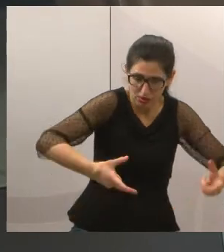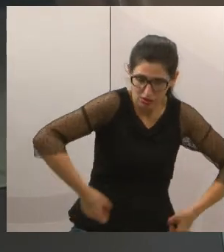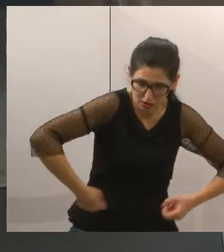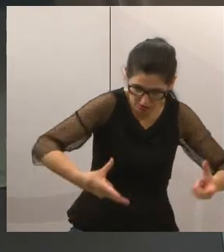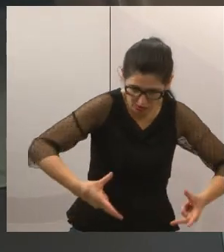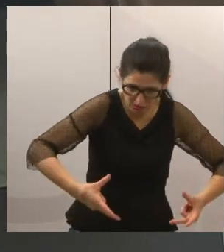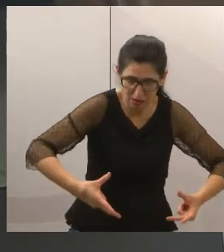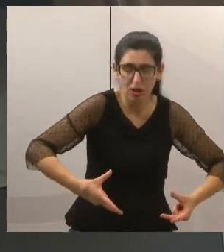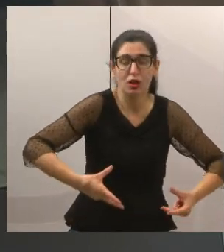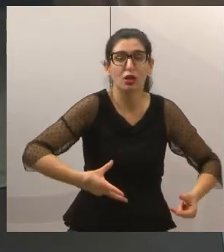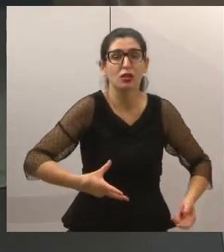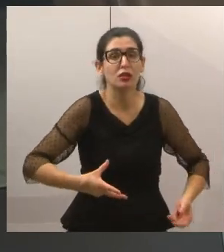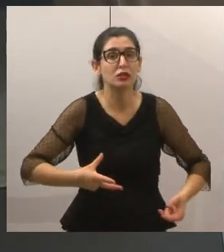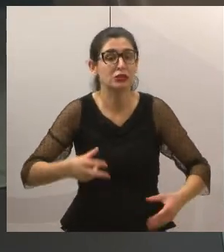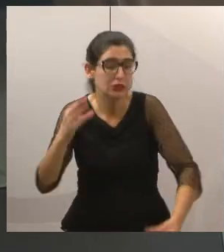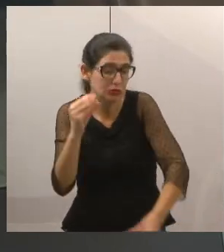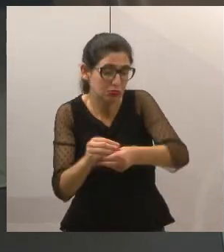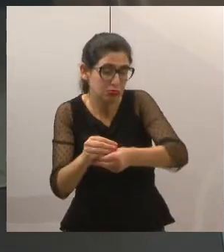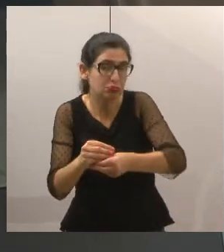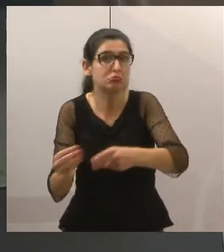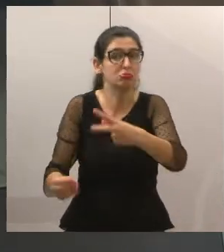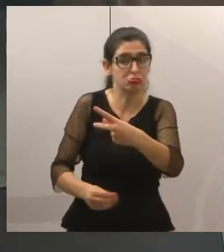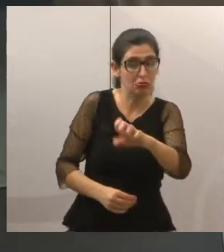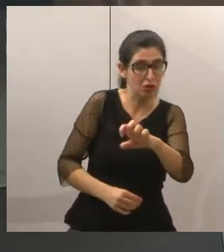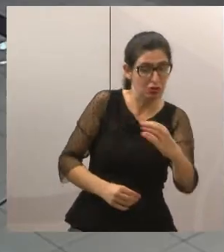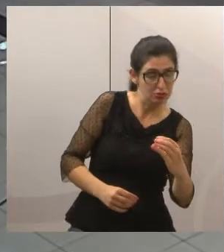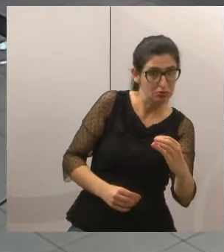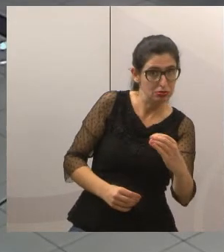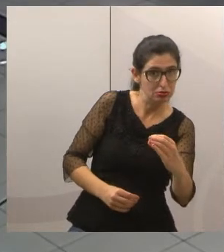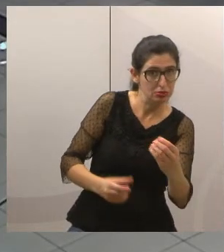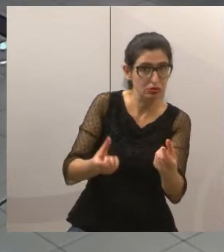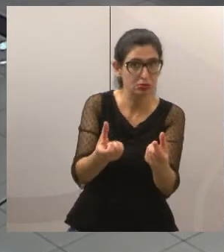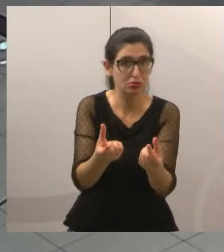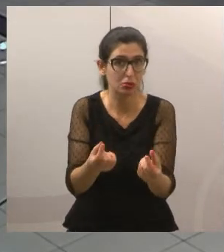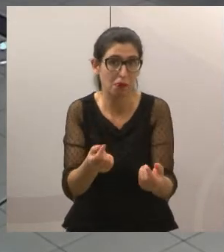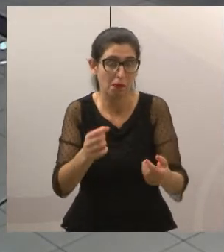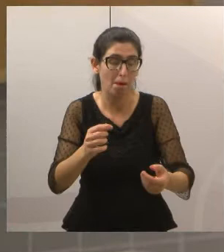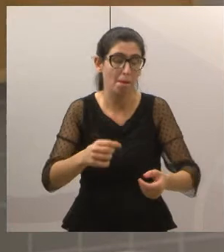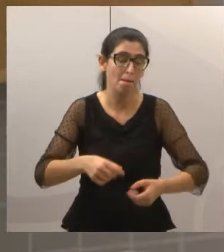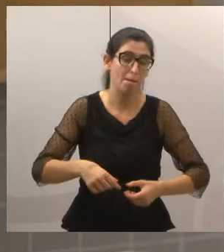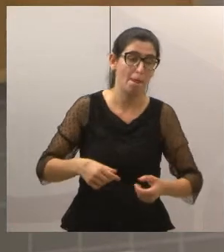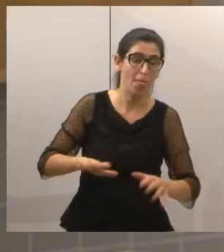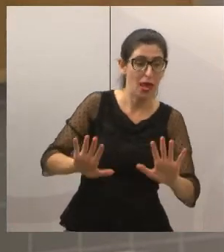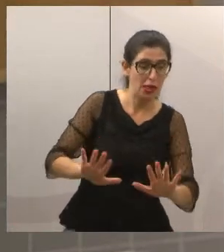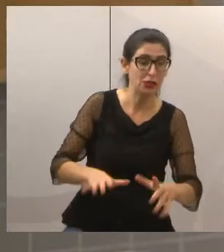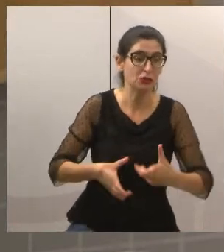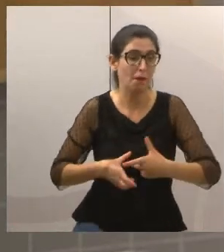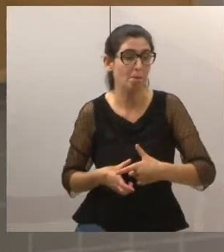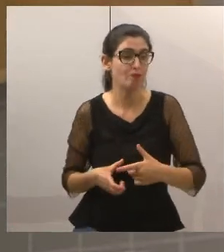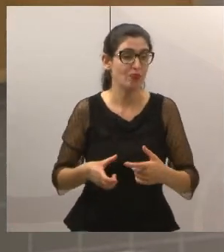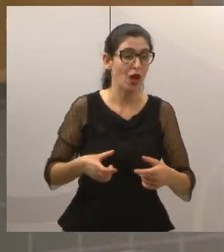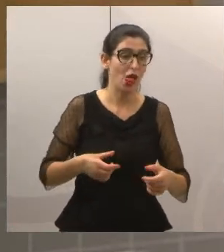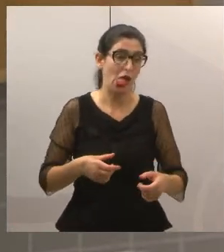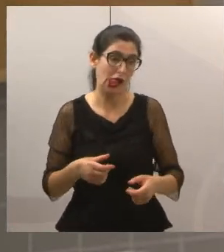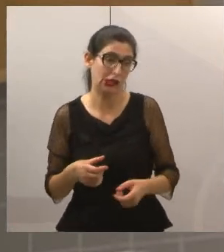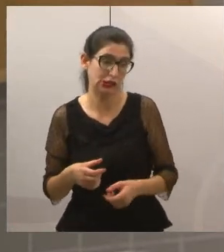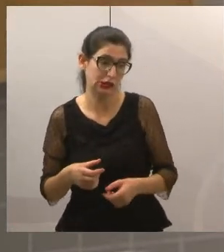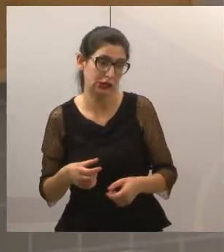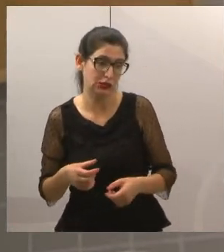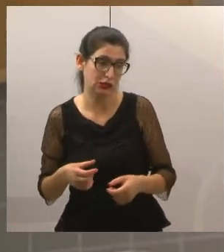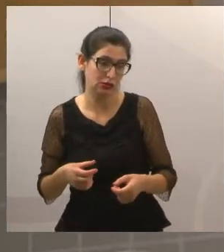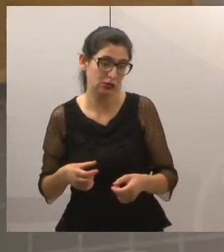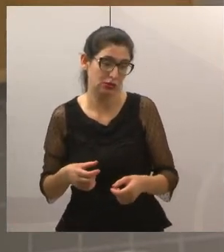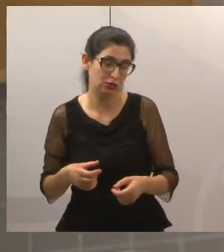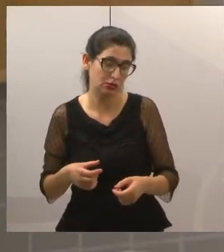resto a pagar das emendas impositivas de vocês. Muitos de vocês, vereadores, destinaram emendas impositivas ao esporte, que está em